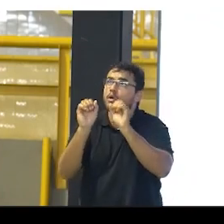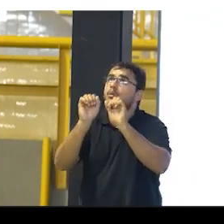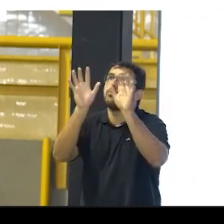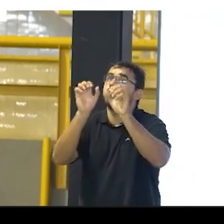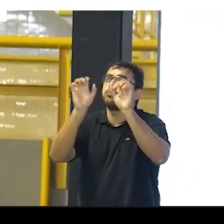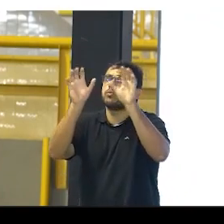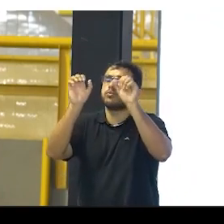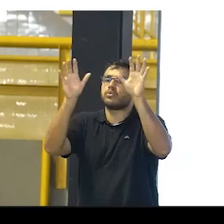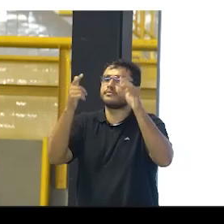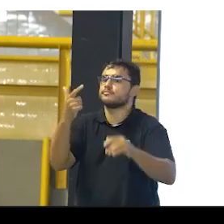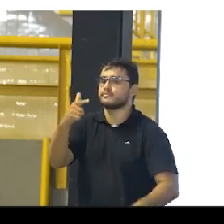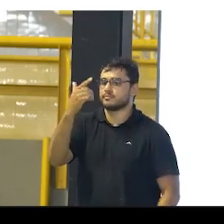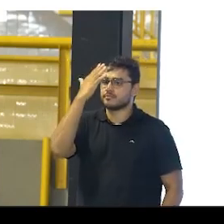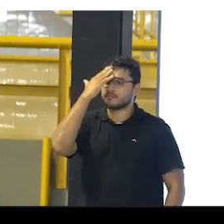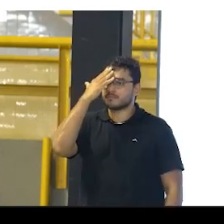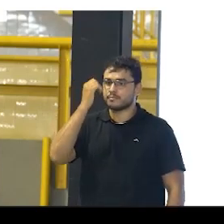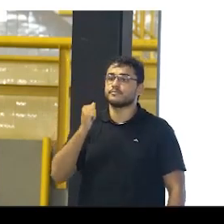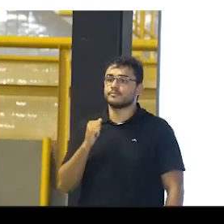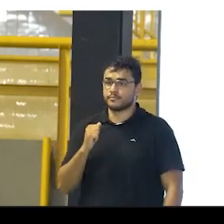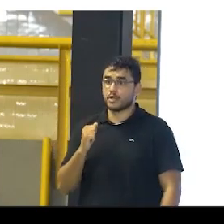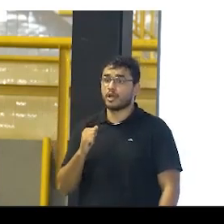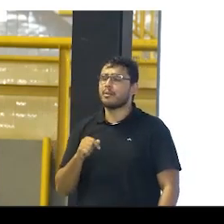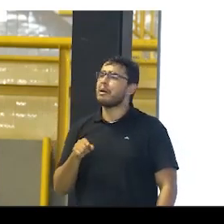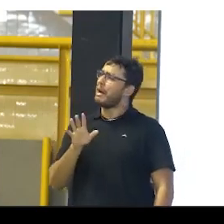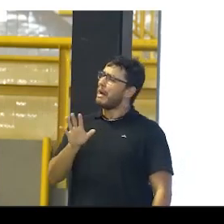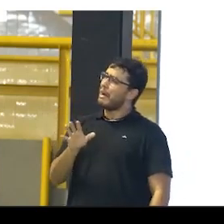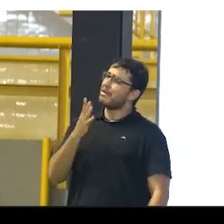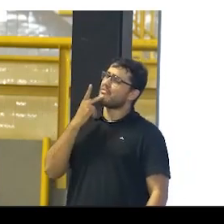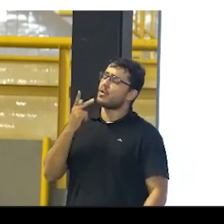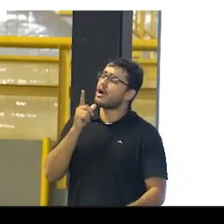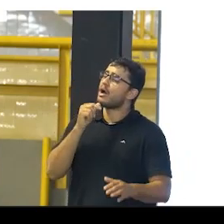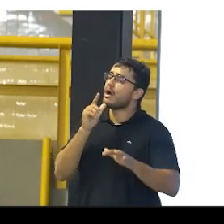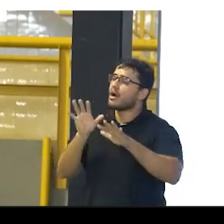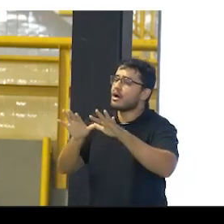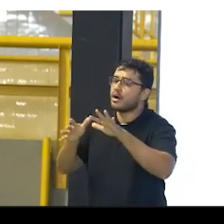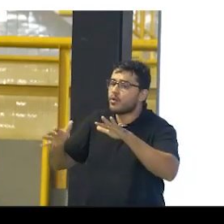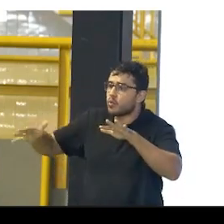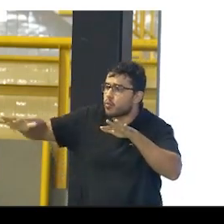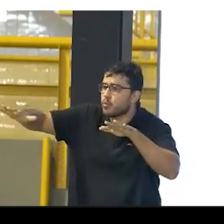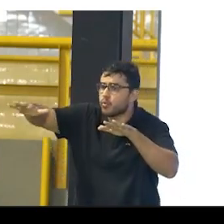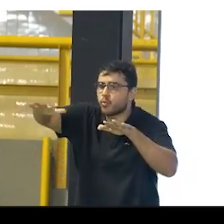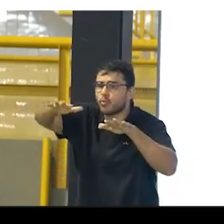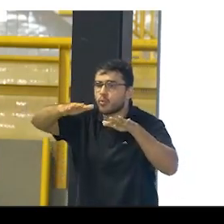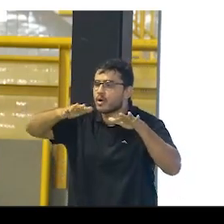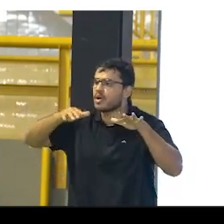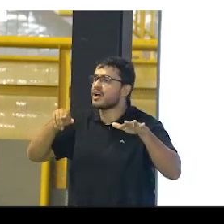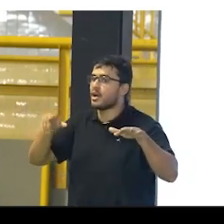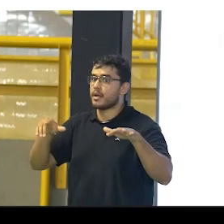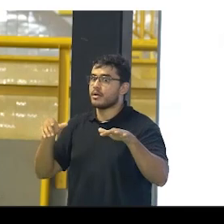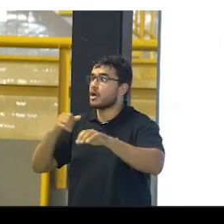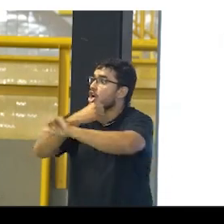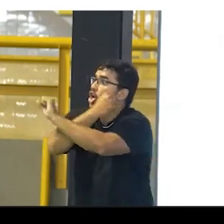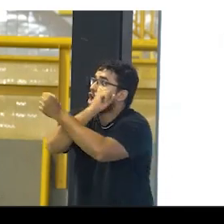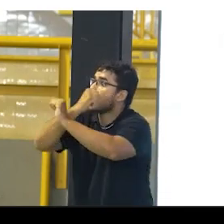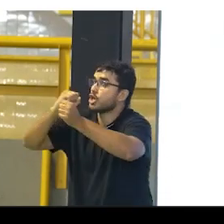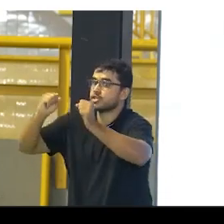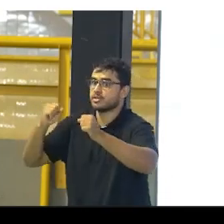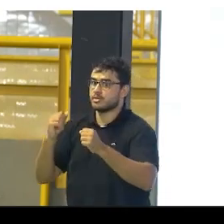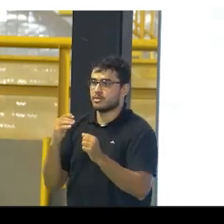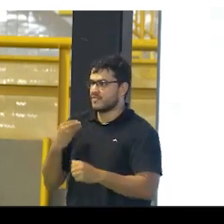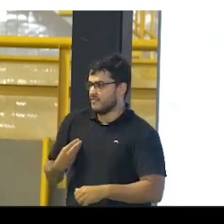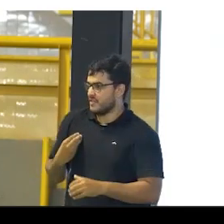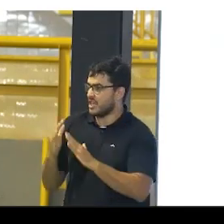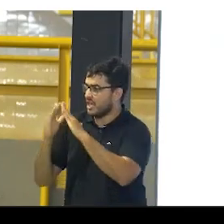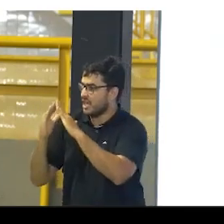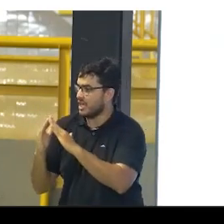não ser a vegetação que foi desmatada, porque, pessoal, se você for pegar mesmo, tá, puxar toda a linha, você sempre vai ter